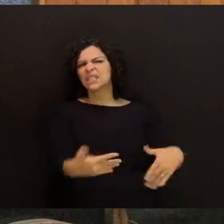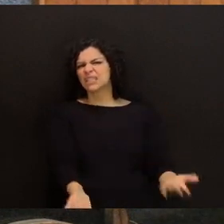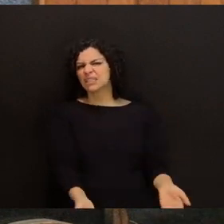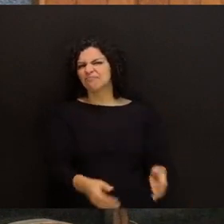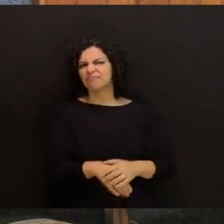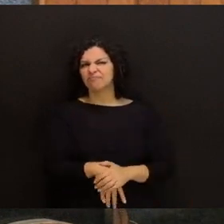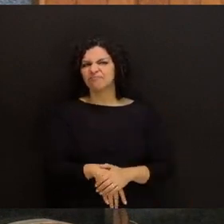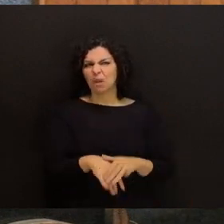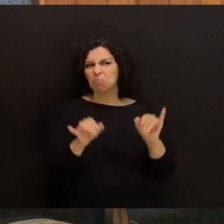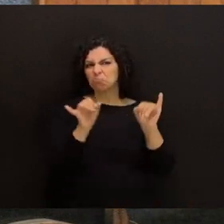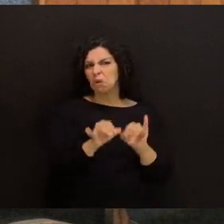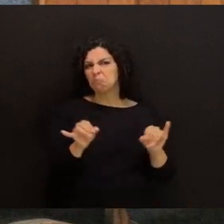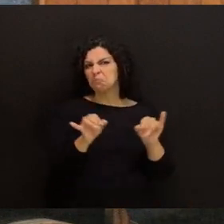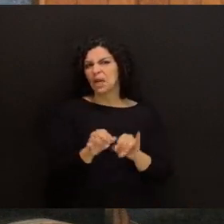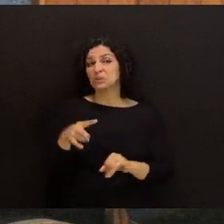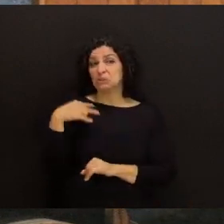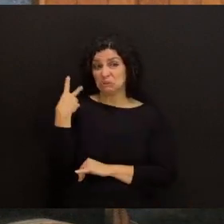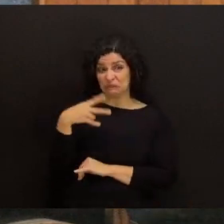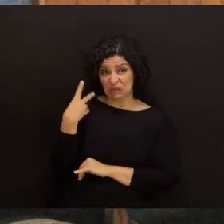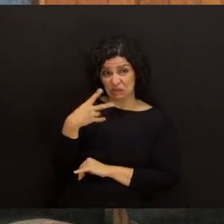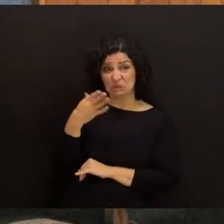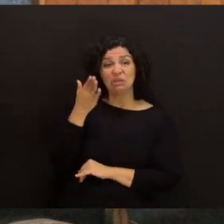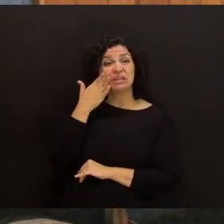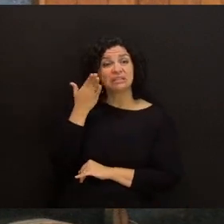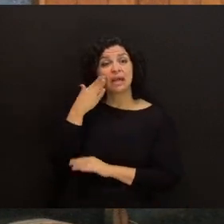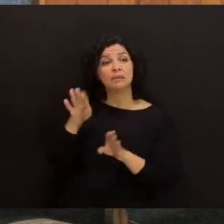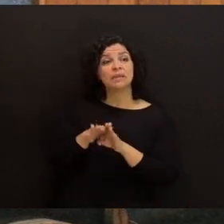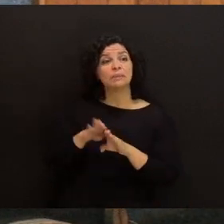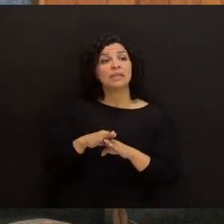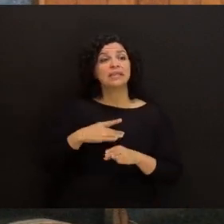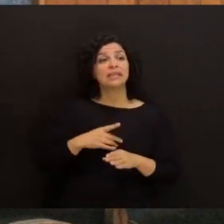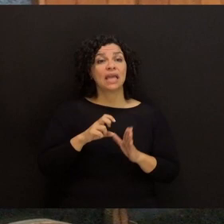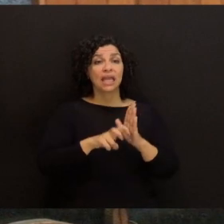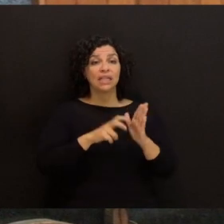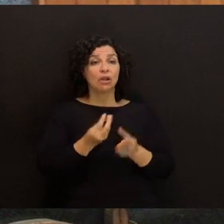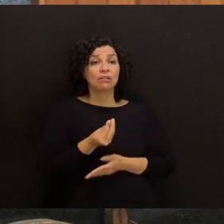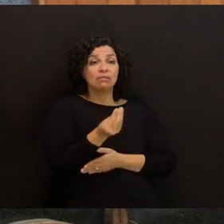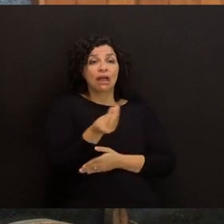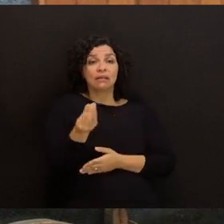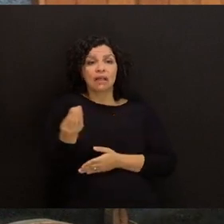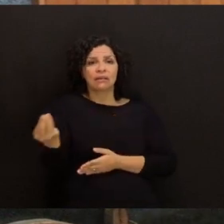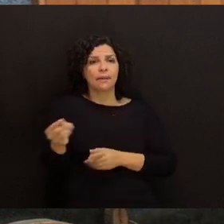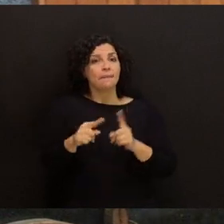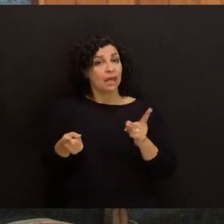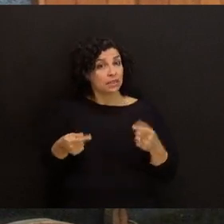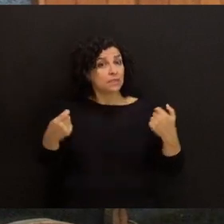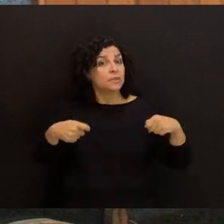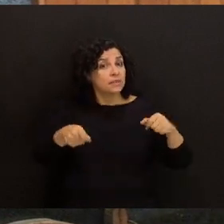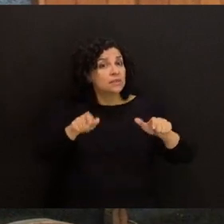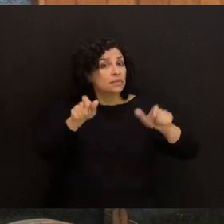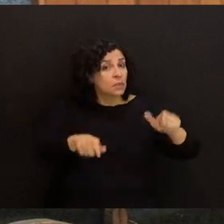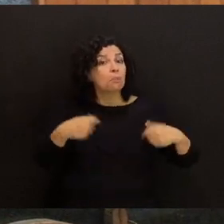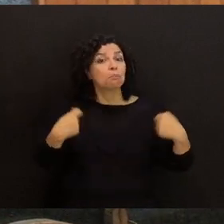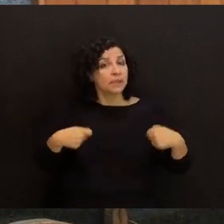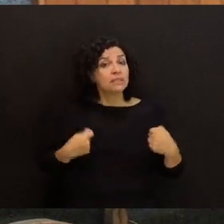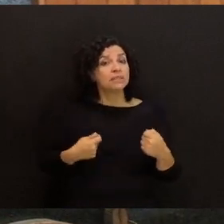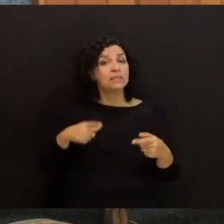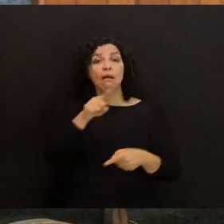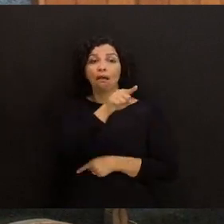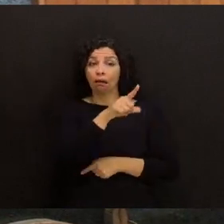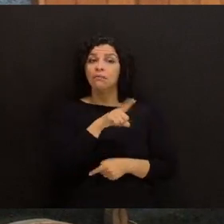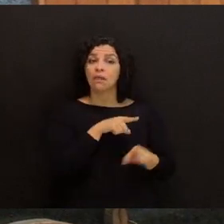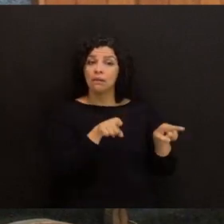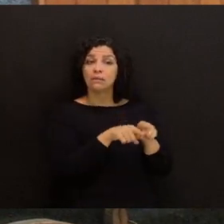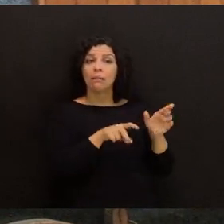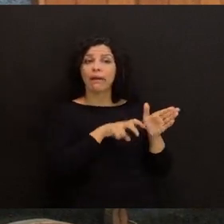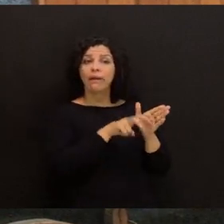vezes errada o vereador acostumando o seu eleitorado dando cadeira de roda mas é uma necessidade que muito tem e lá também